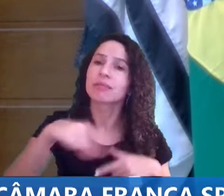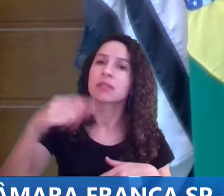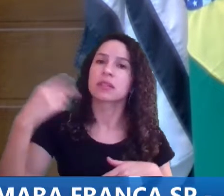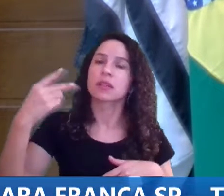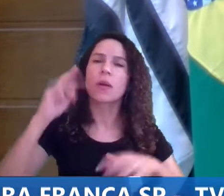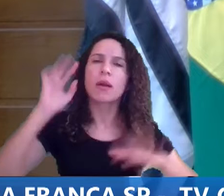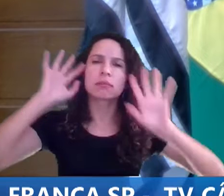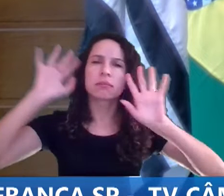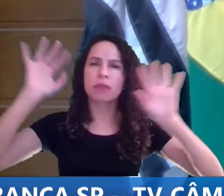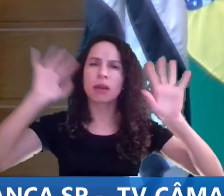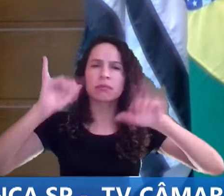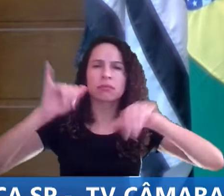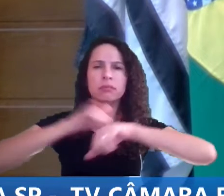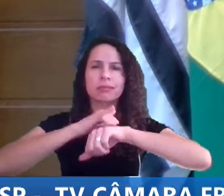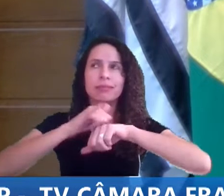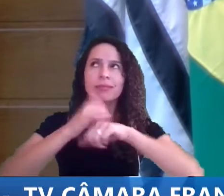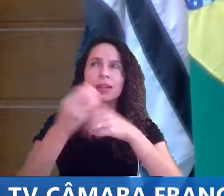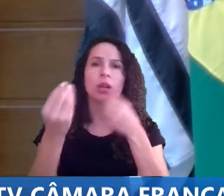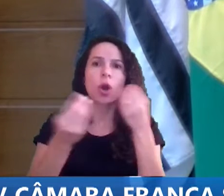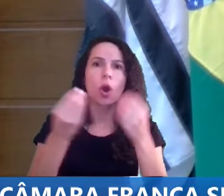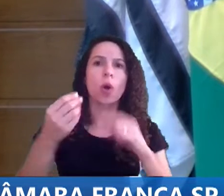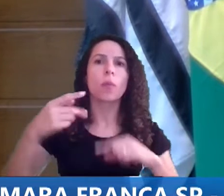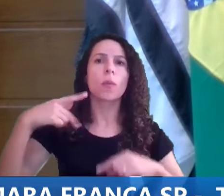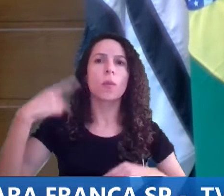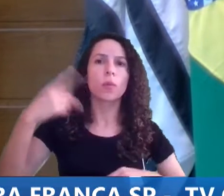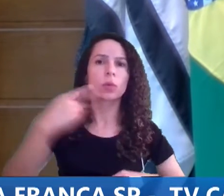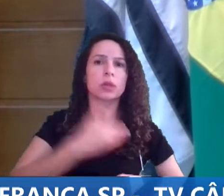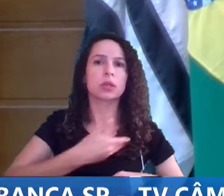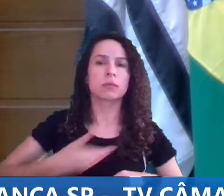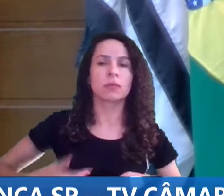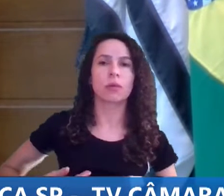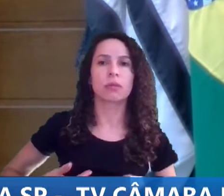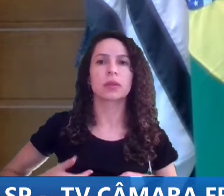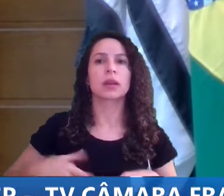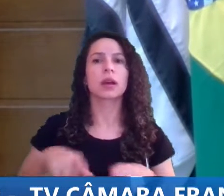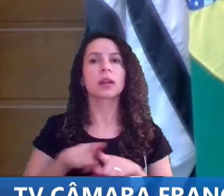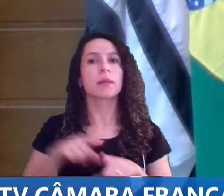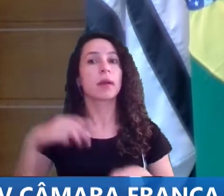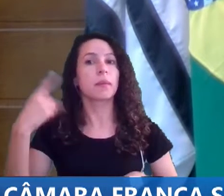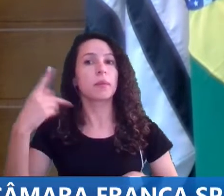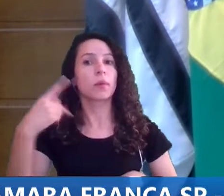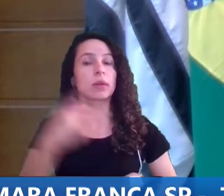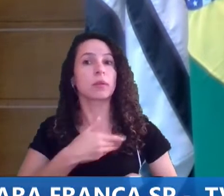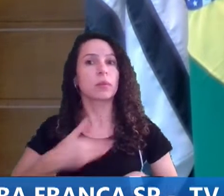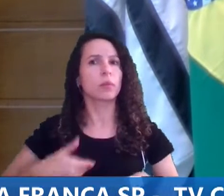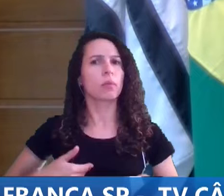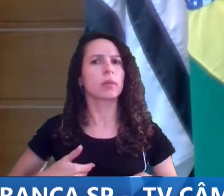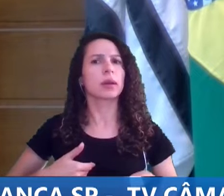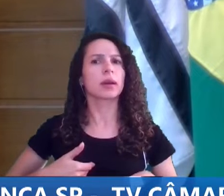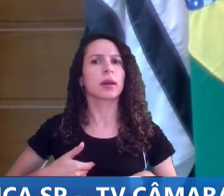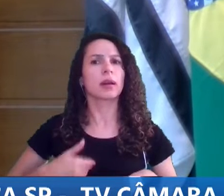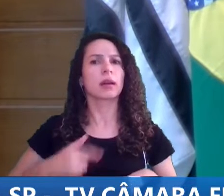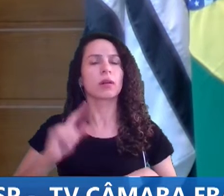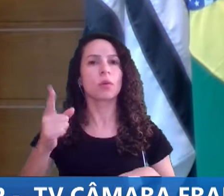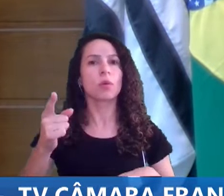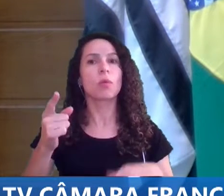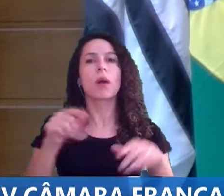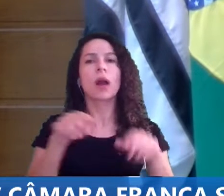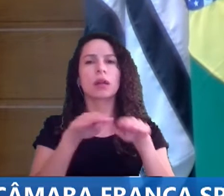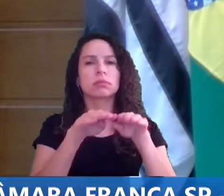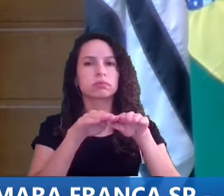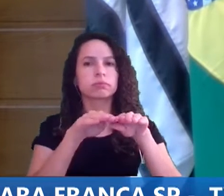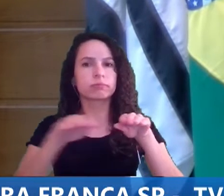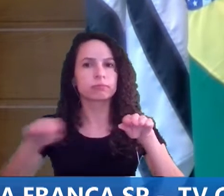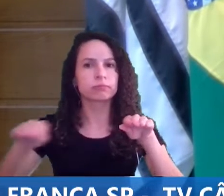nessa perspectiva de política pública e de política pública com caráter de estabilidade,